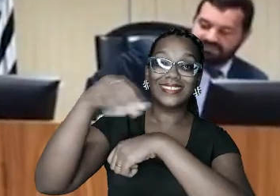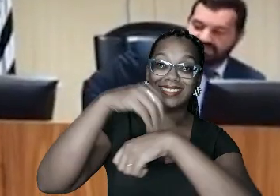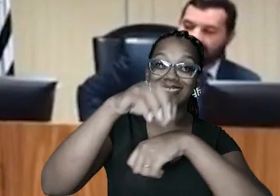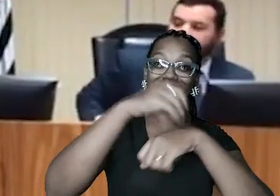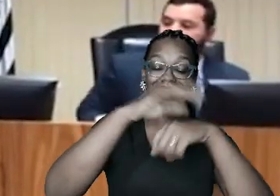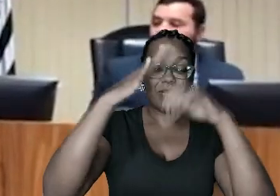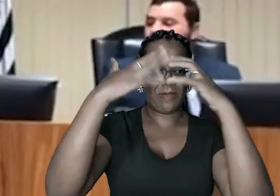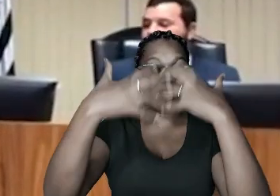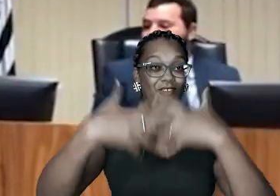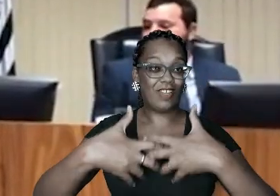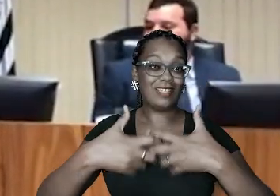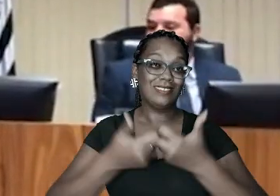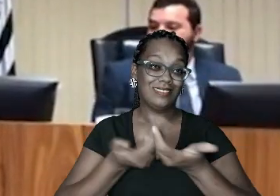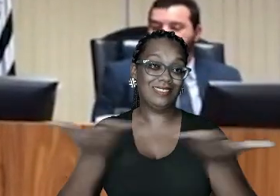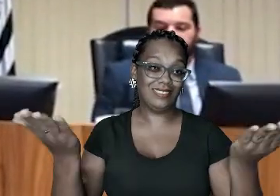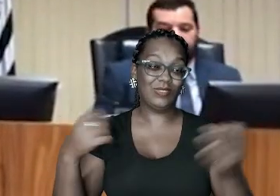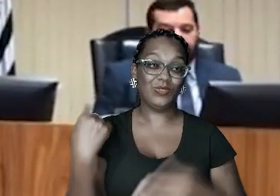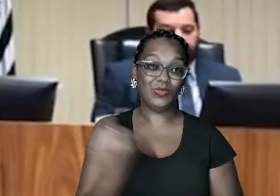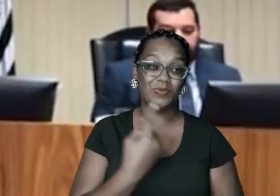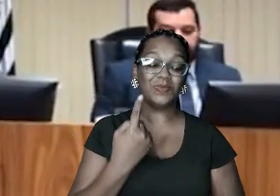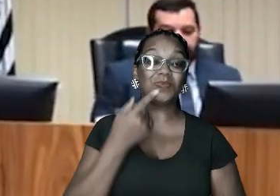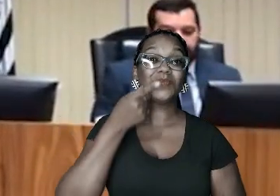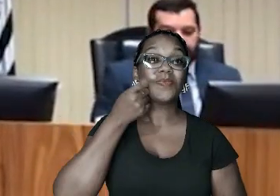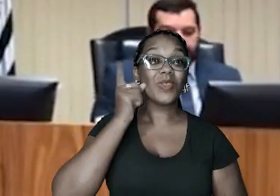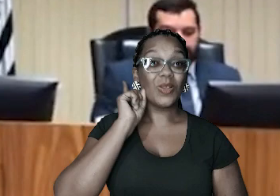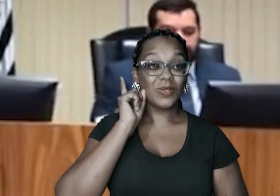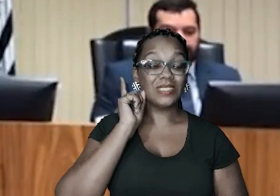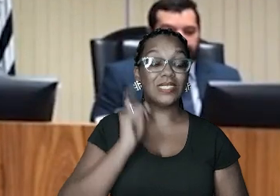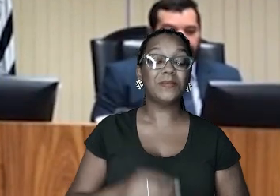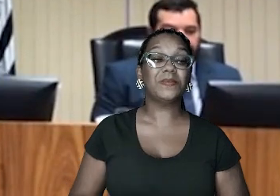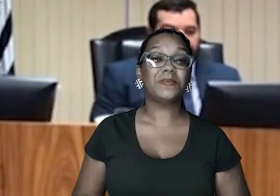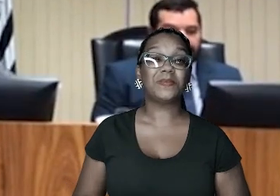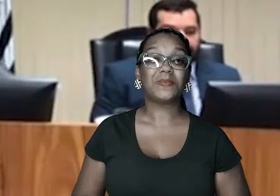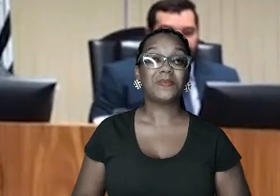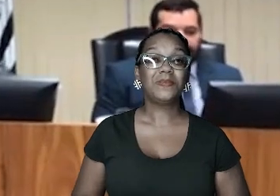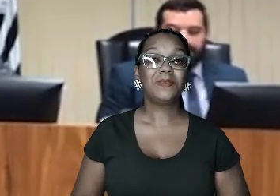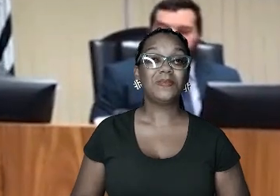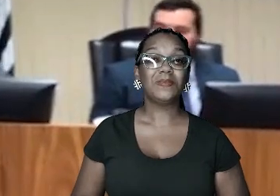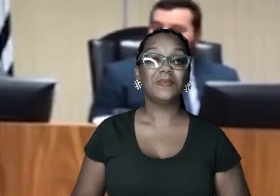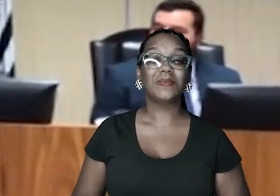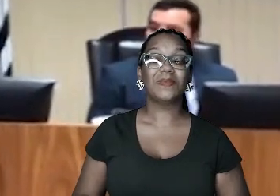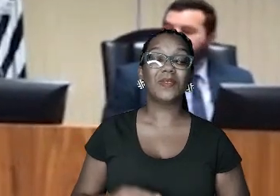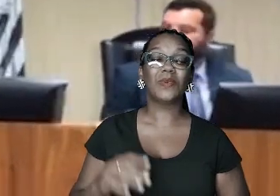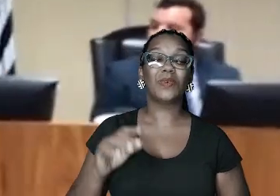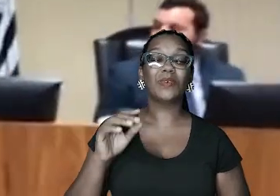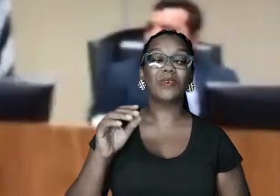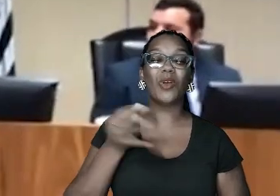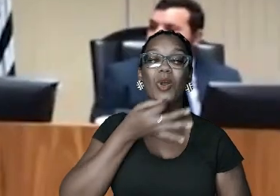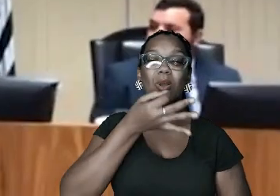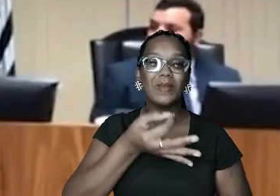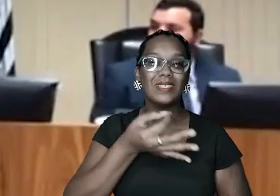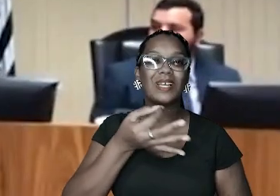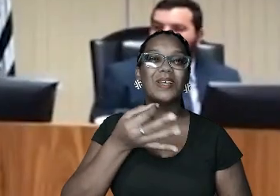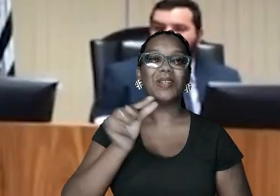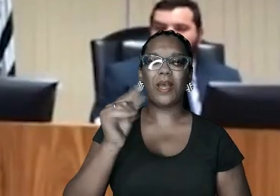que tem para para compartilhar para reflexão de todos e ontem